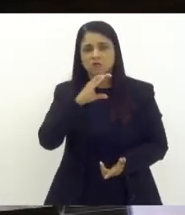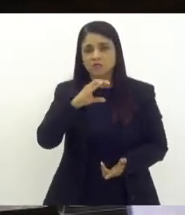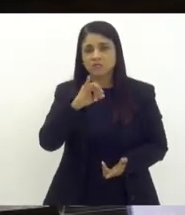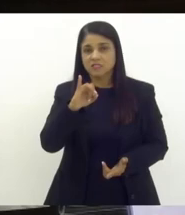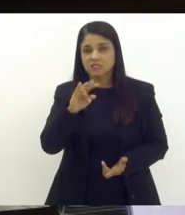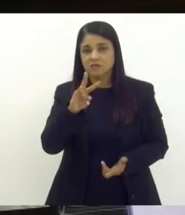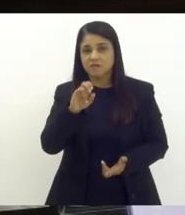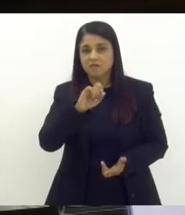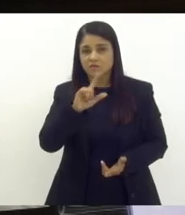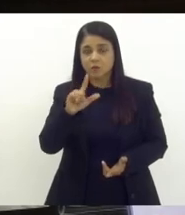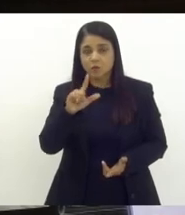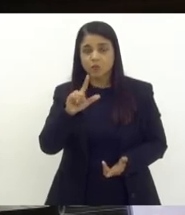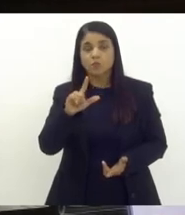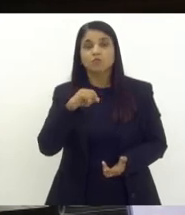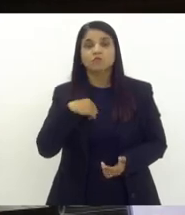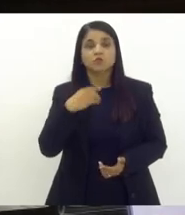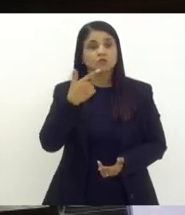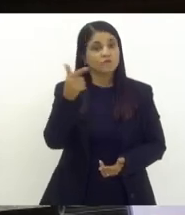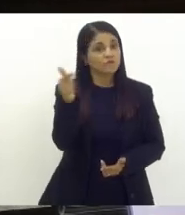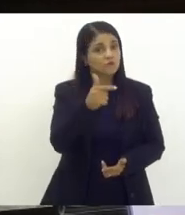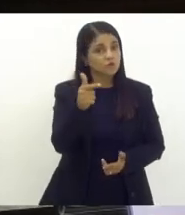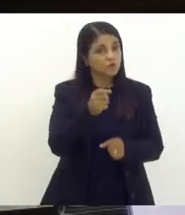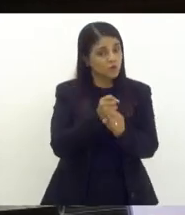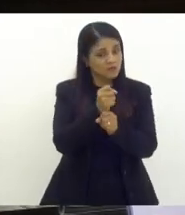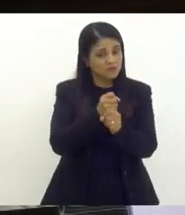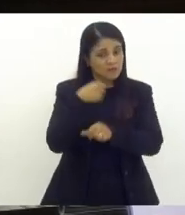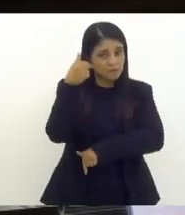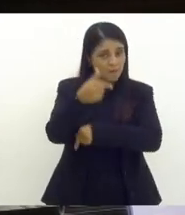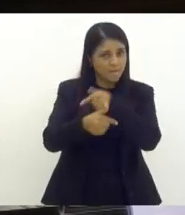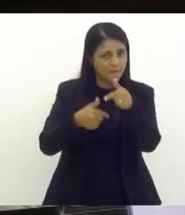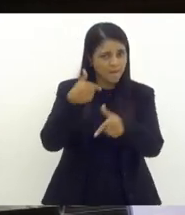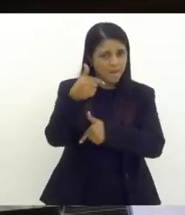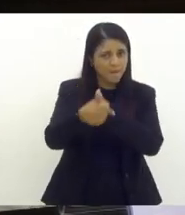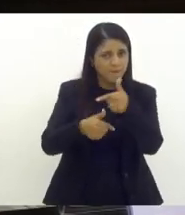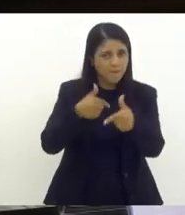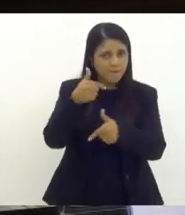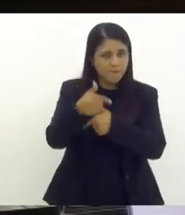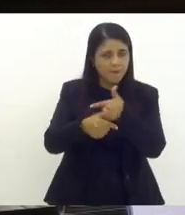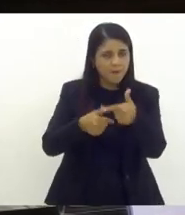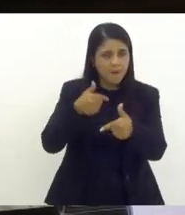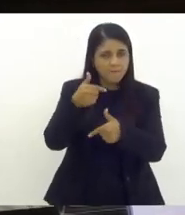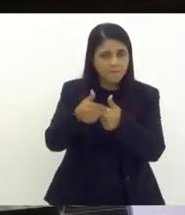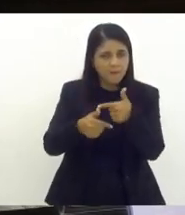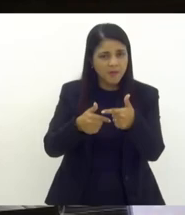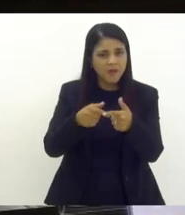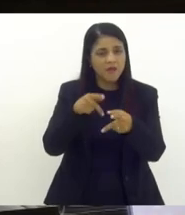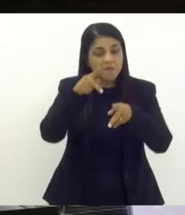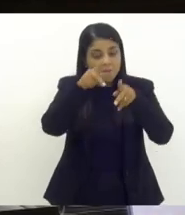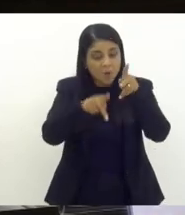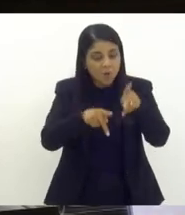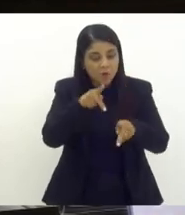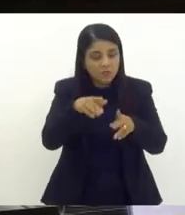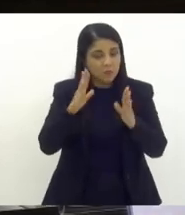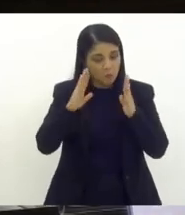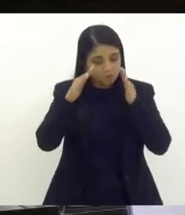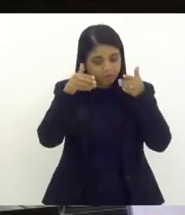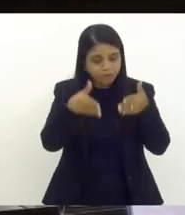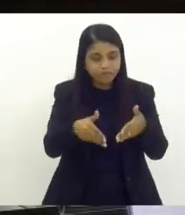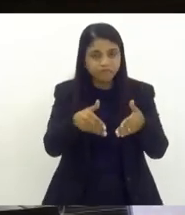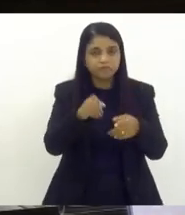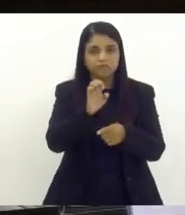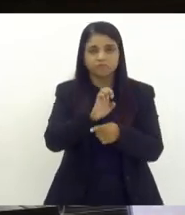anos de estrada com 22 anos de serviço do Estado do Rio de